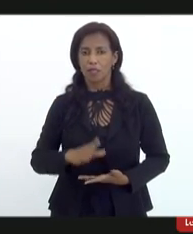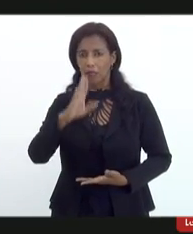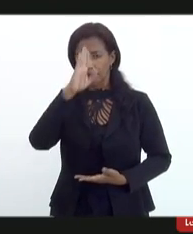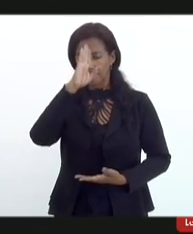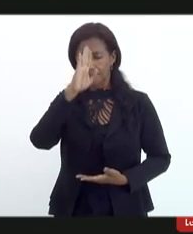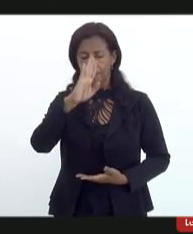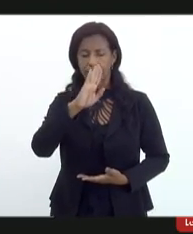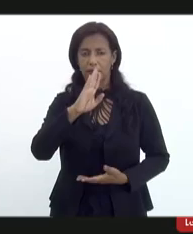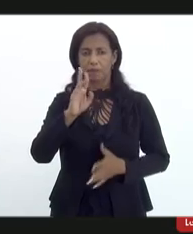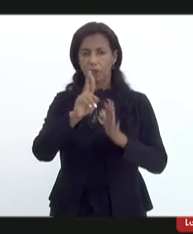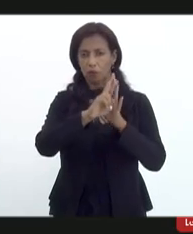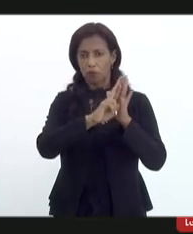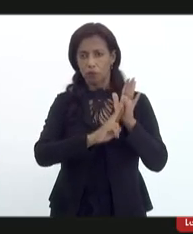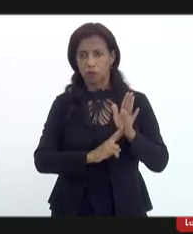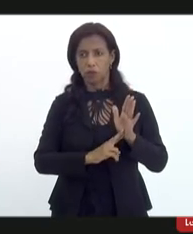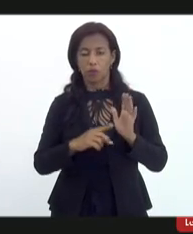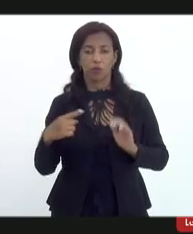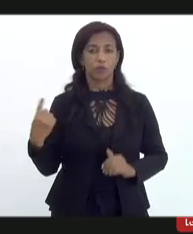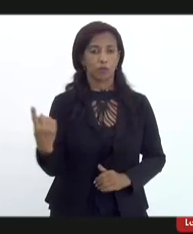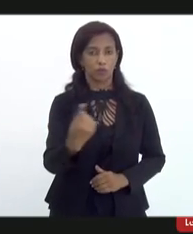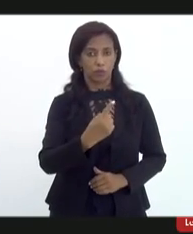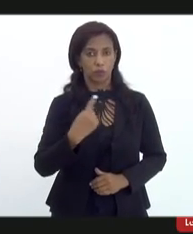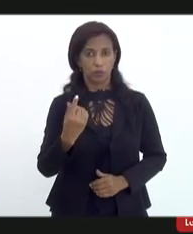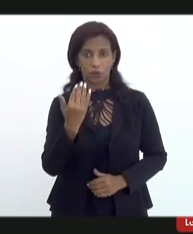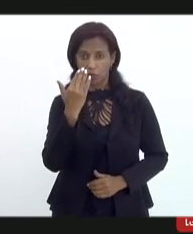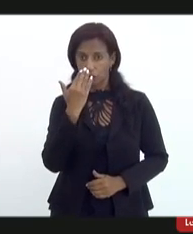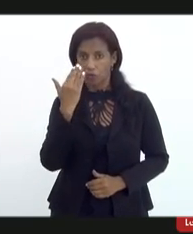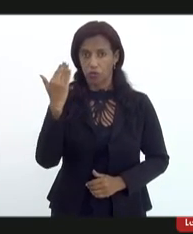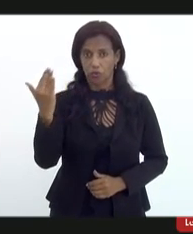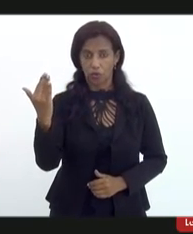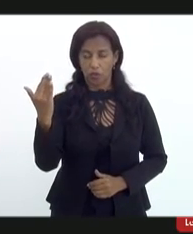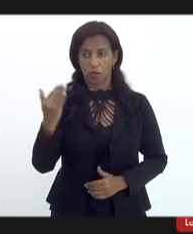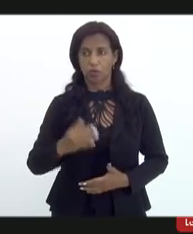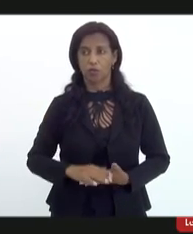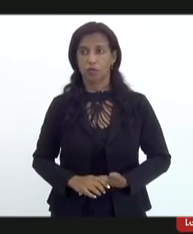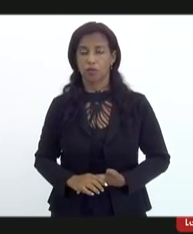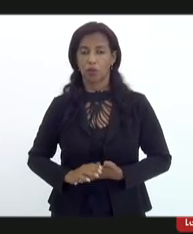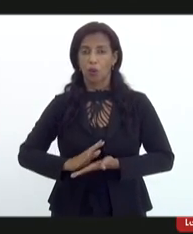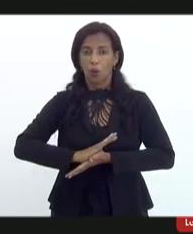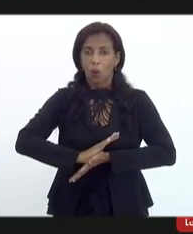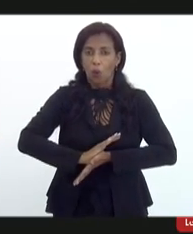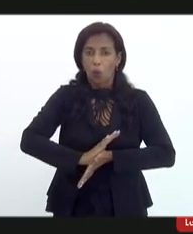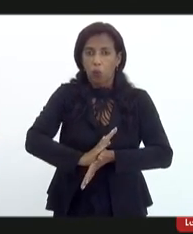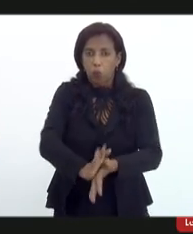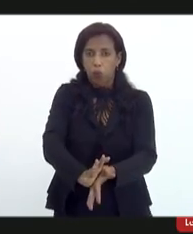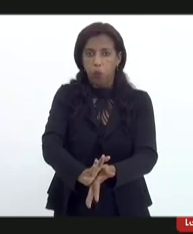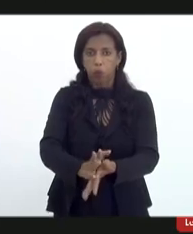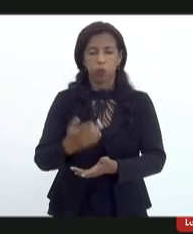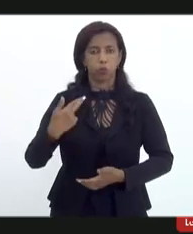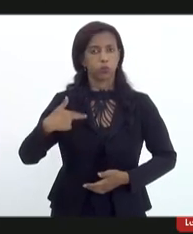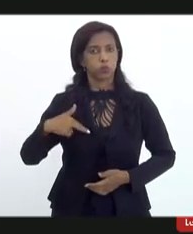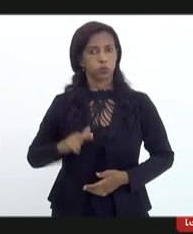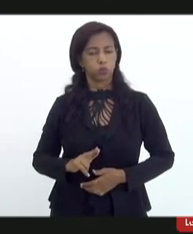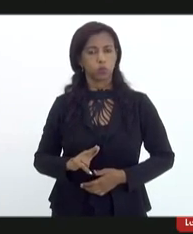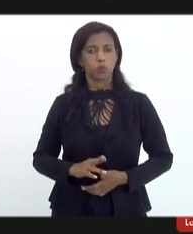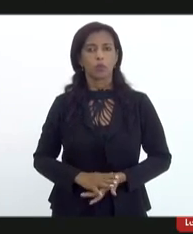categórico no nosso relatório. Nós estamos diante do racismo